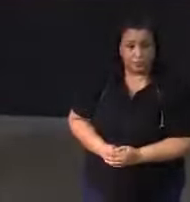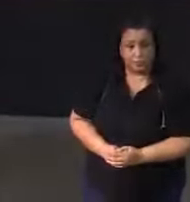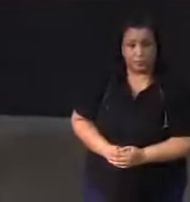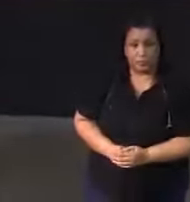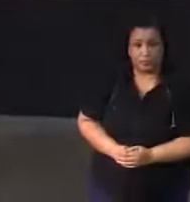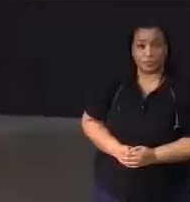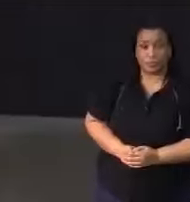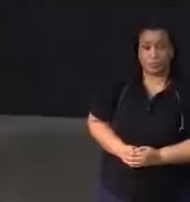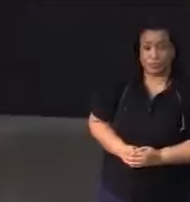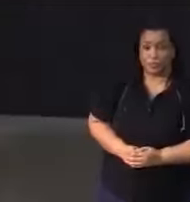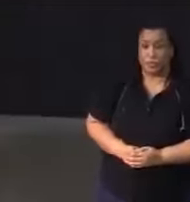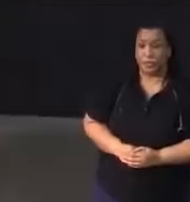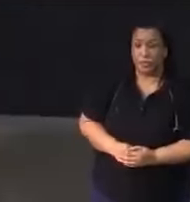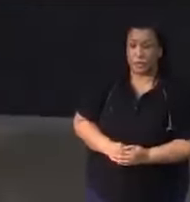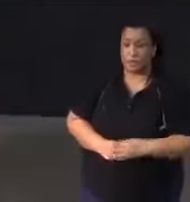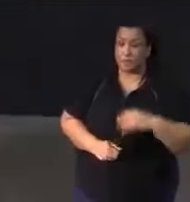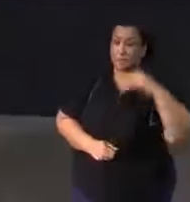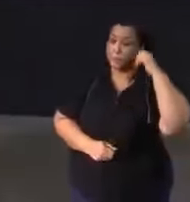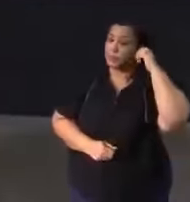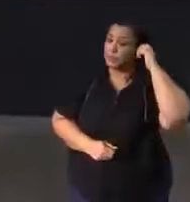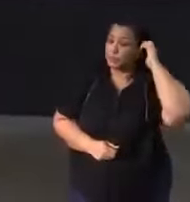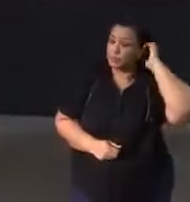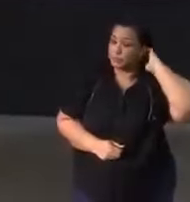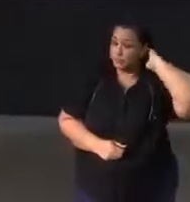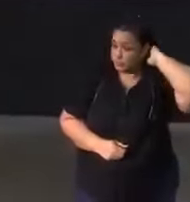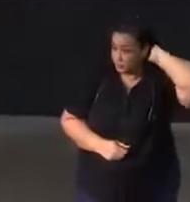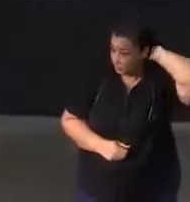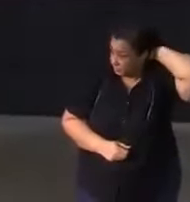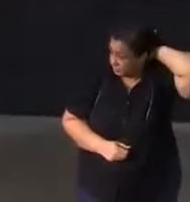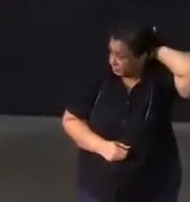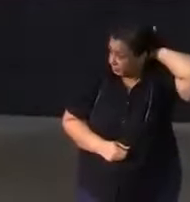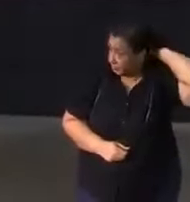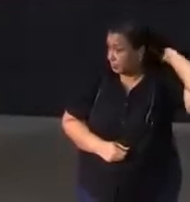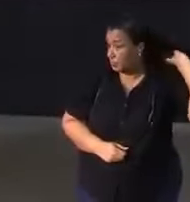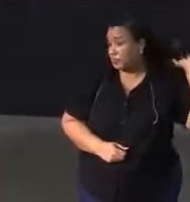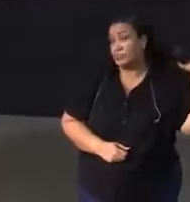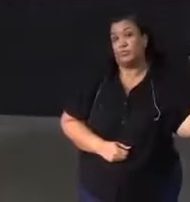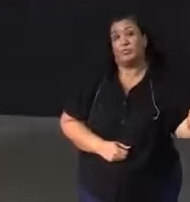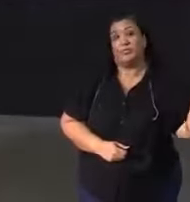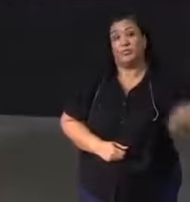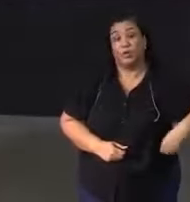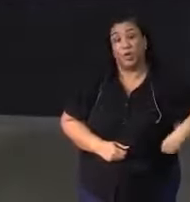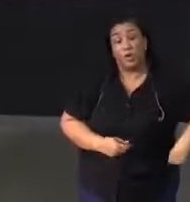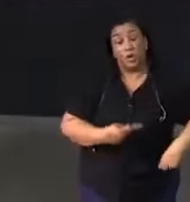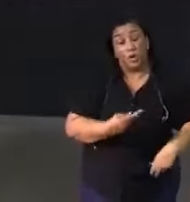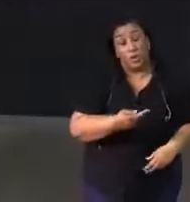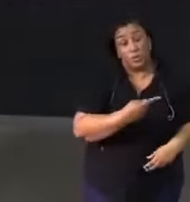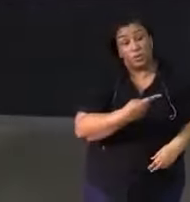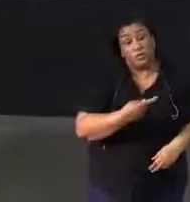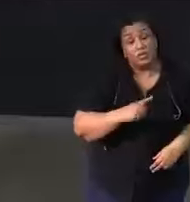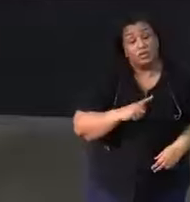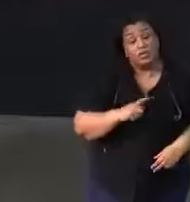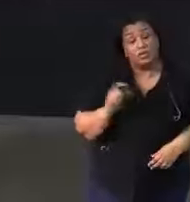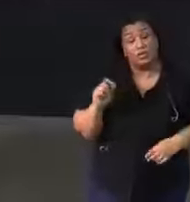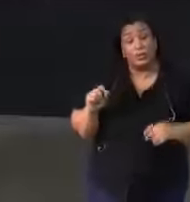E quinto, eu vou encerrar aqui. O que esses meninos tinham